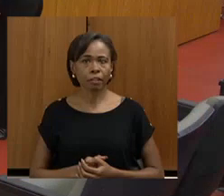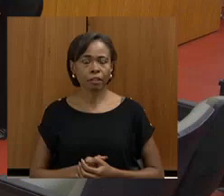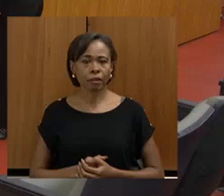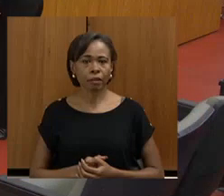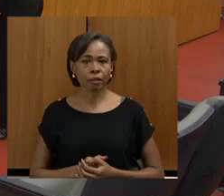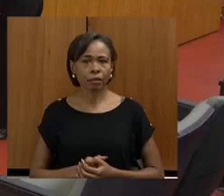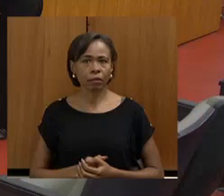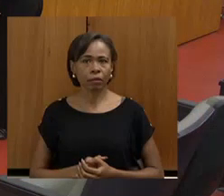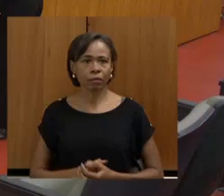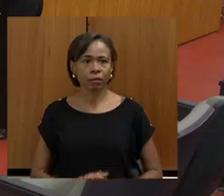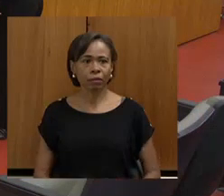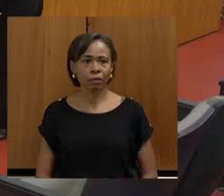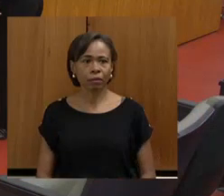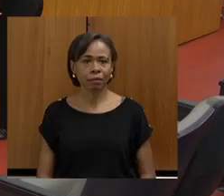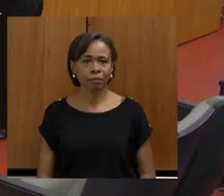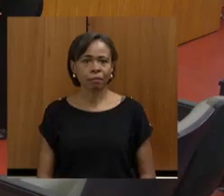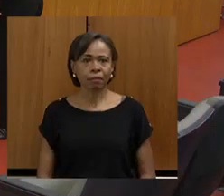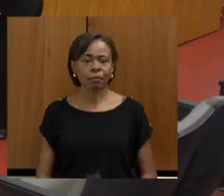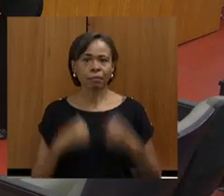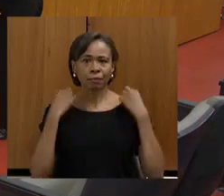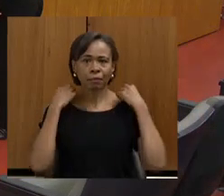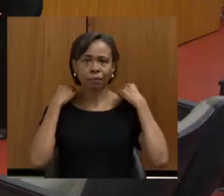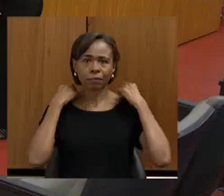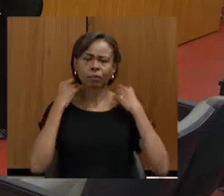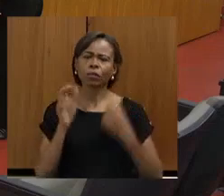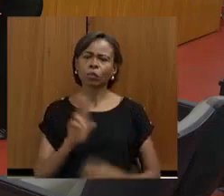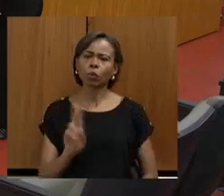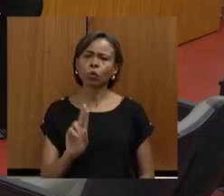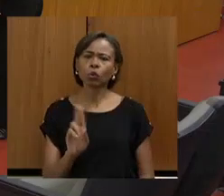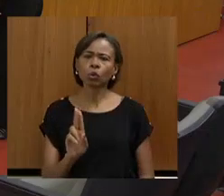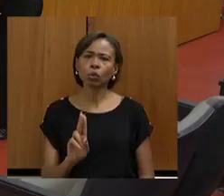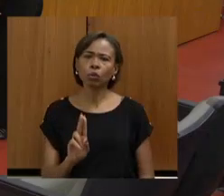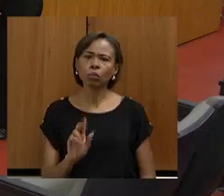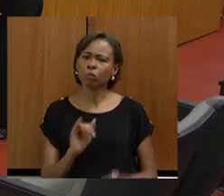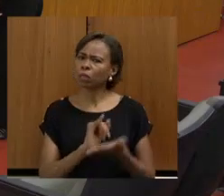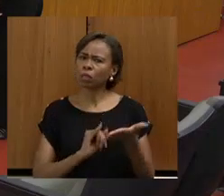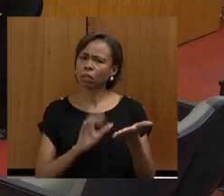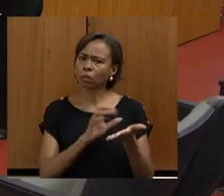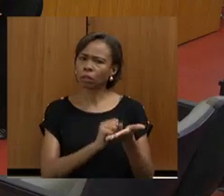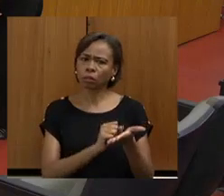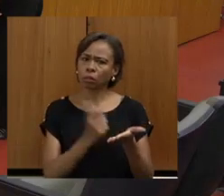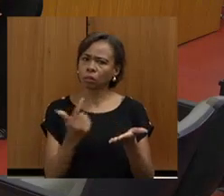Você é quem? Como é que você chama? Não está inscrito aqui, não.